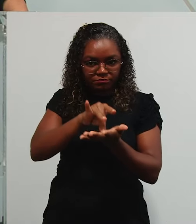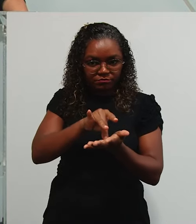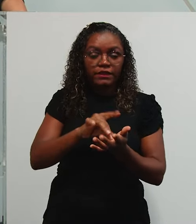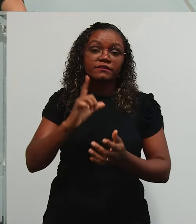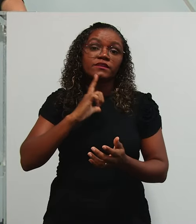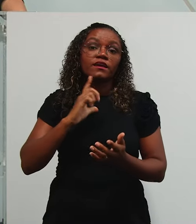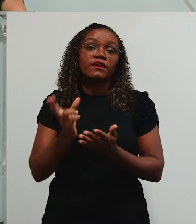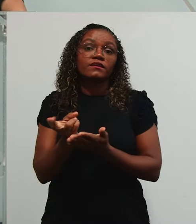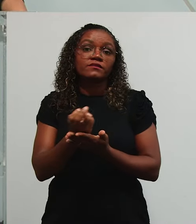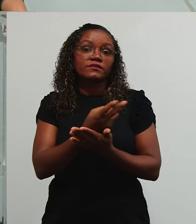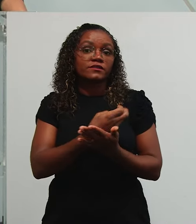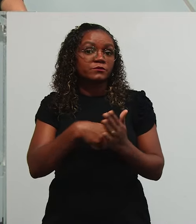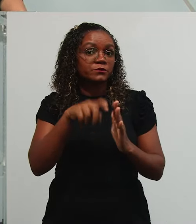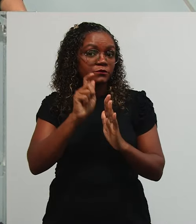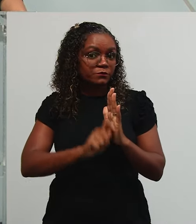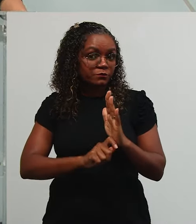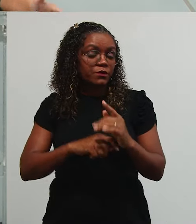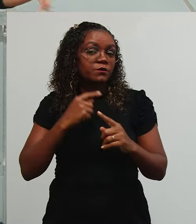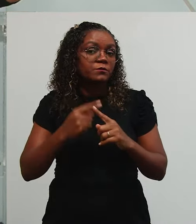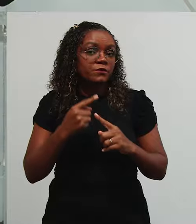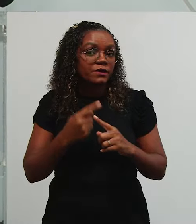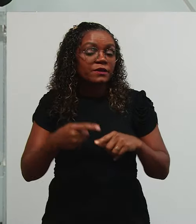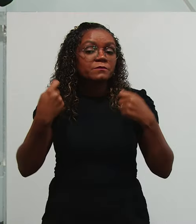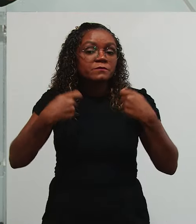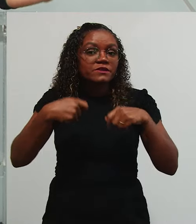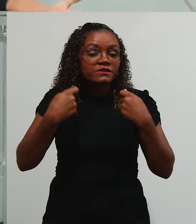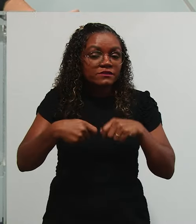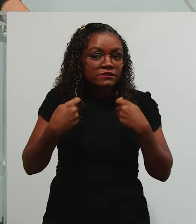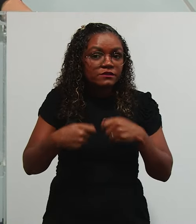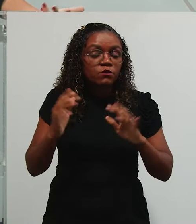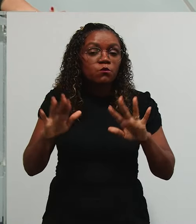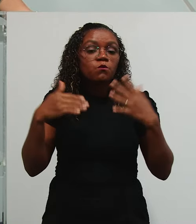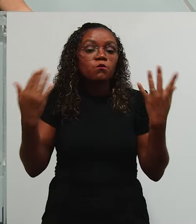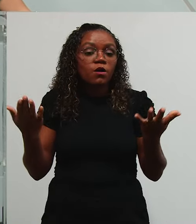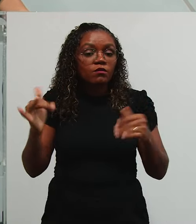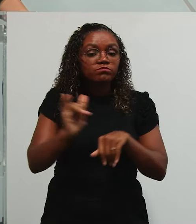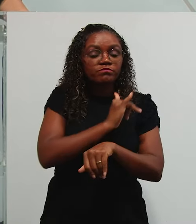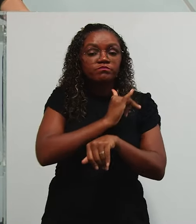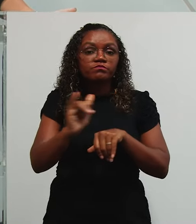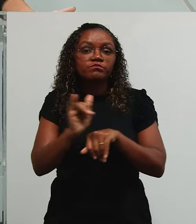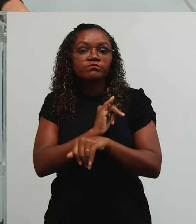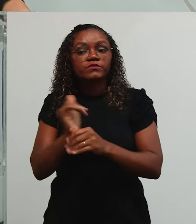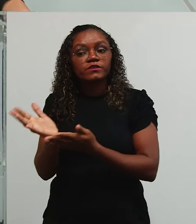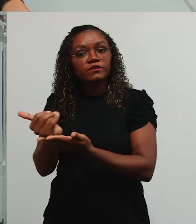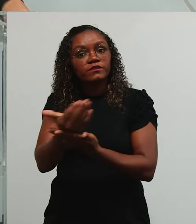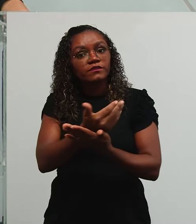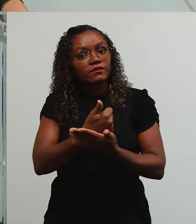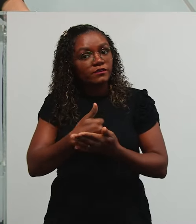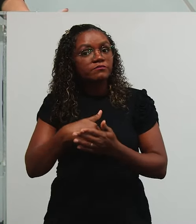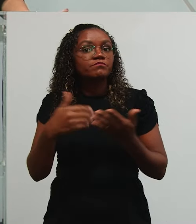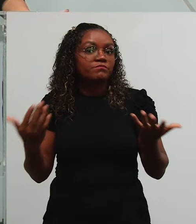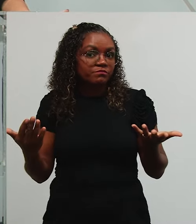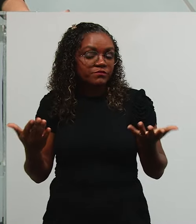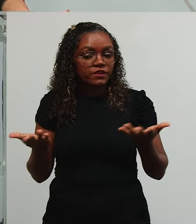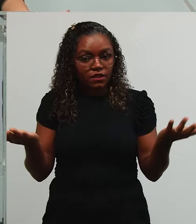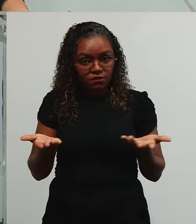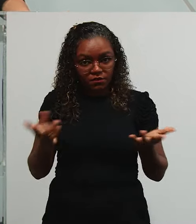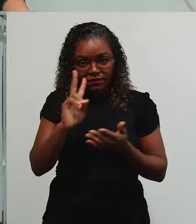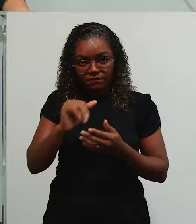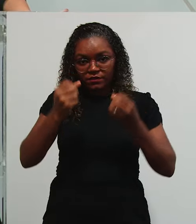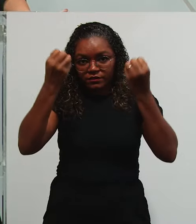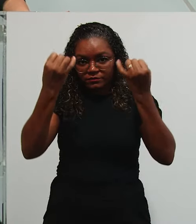gente tem tributo porque o estado ele precisa de um de alguma forma arrecadar e é aqui que a gente vai